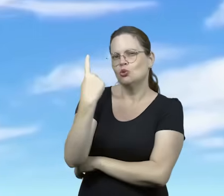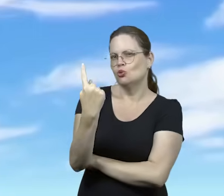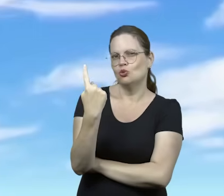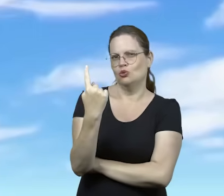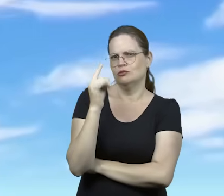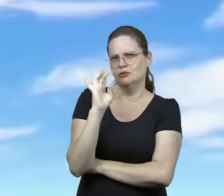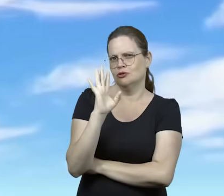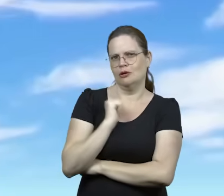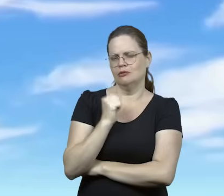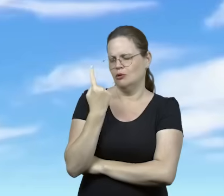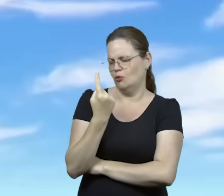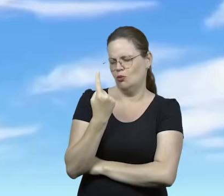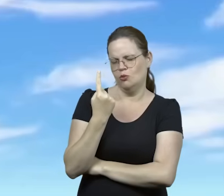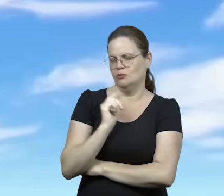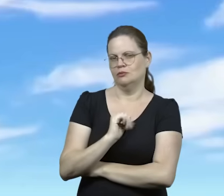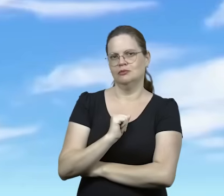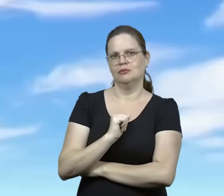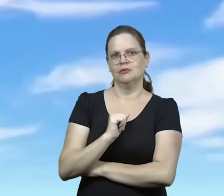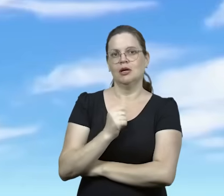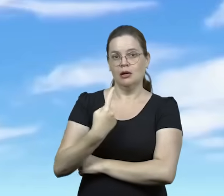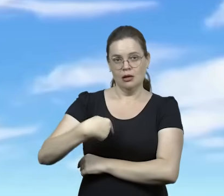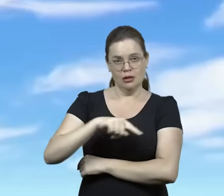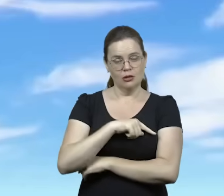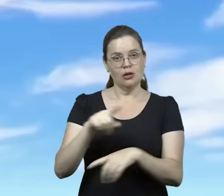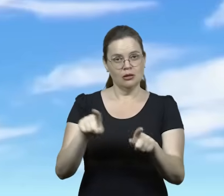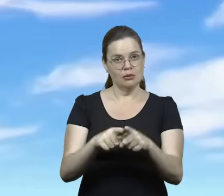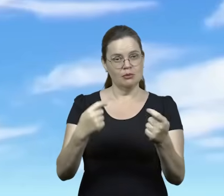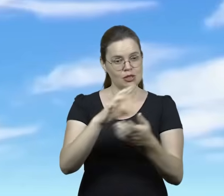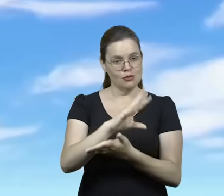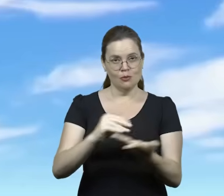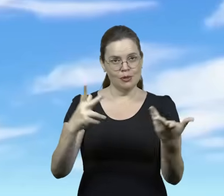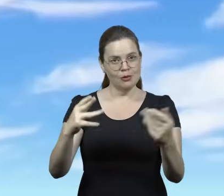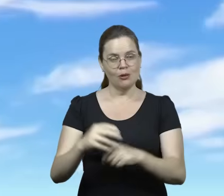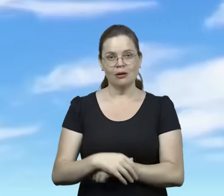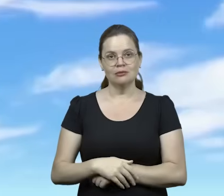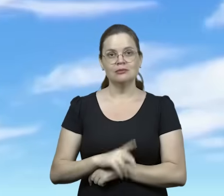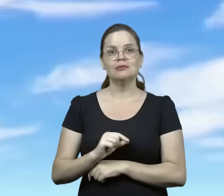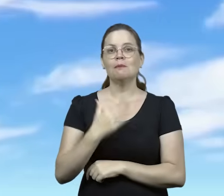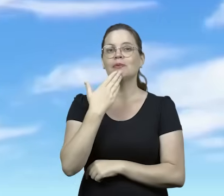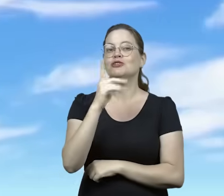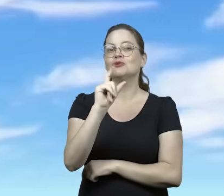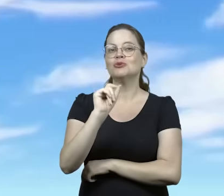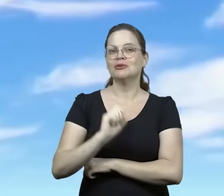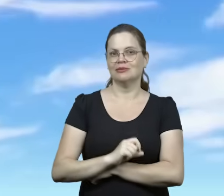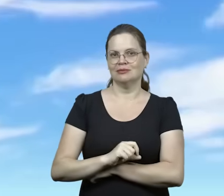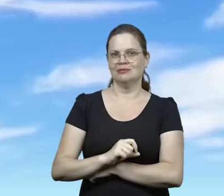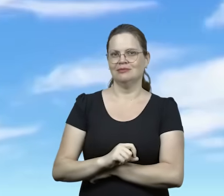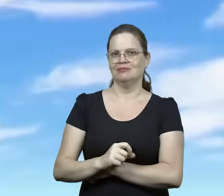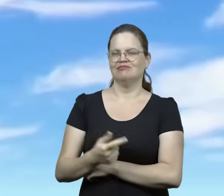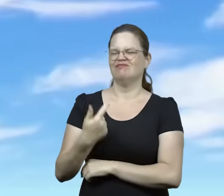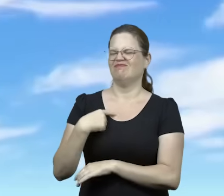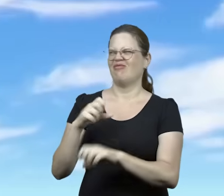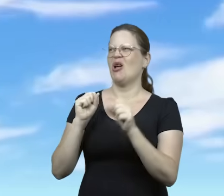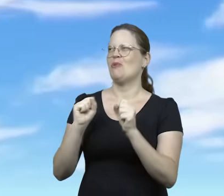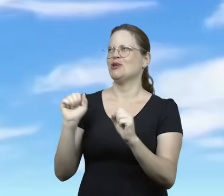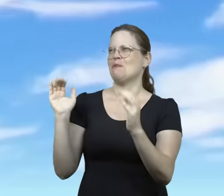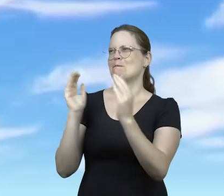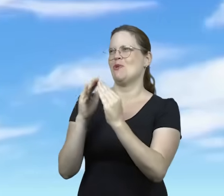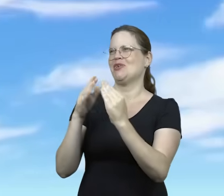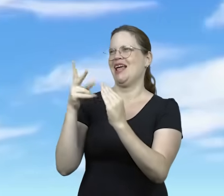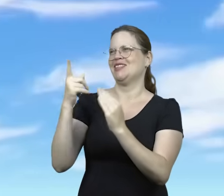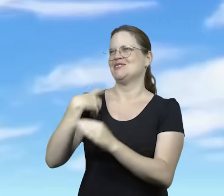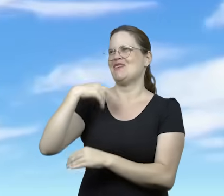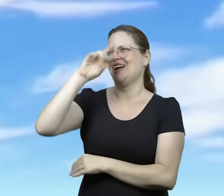Só uma coisa que ele pediu ao Senhor e que nós também devemos pedir. O que ele pediu ao Senhor foi que eu possa morar na casa